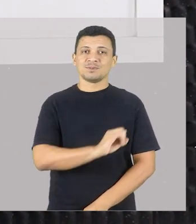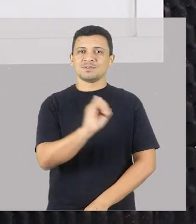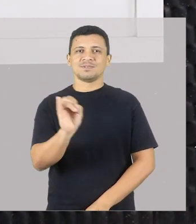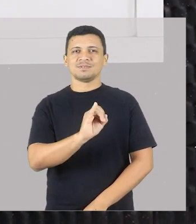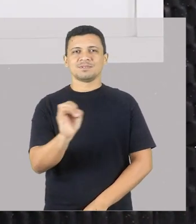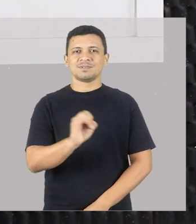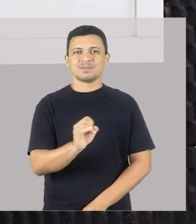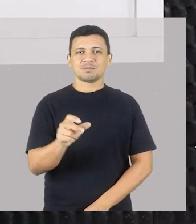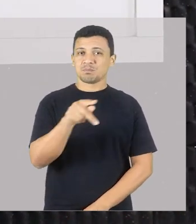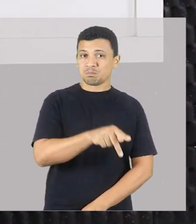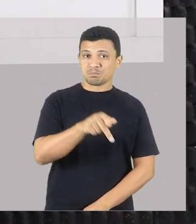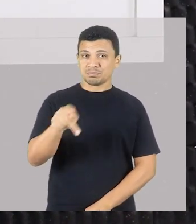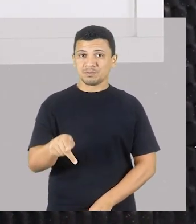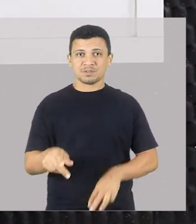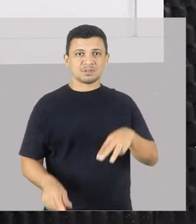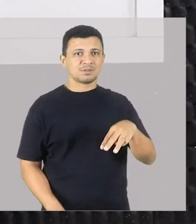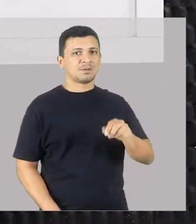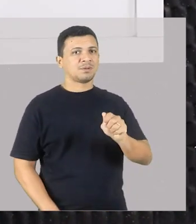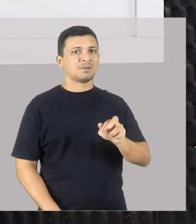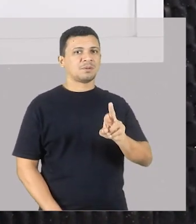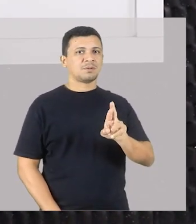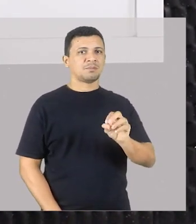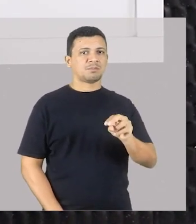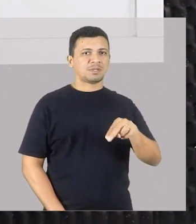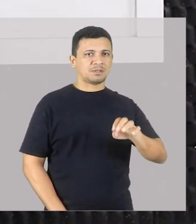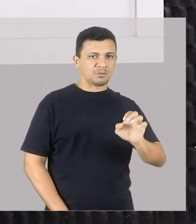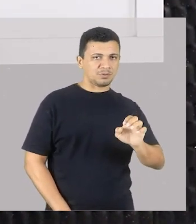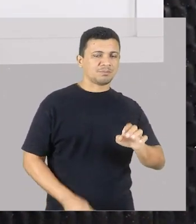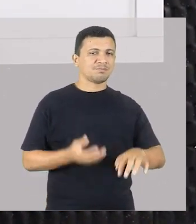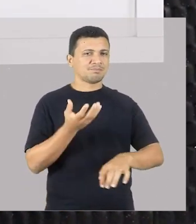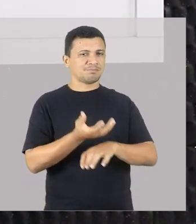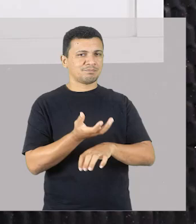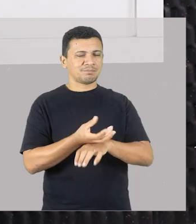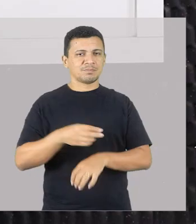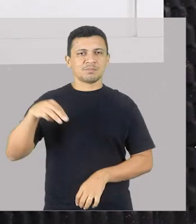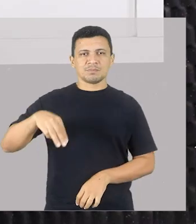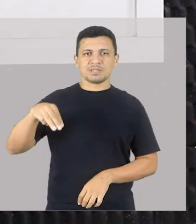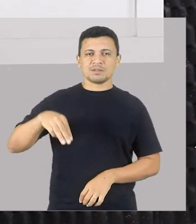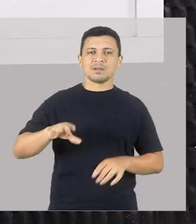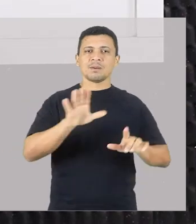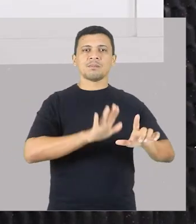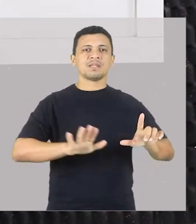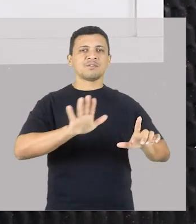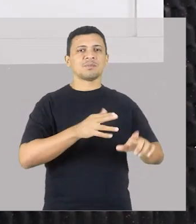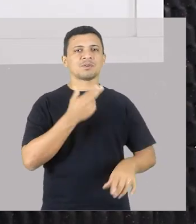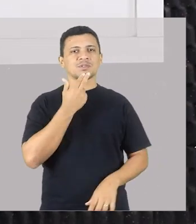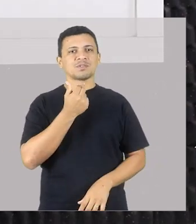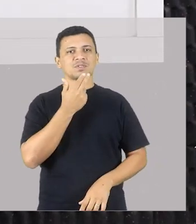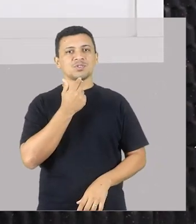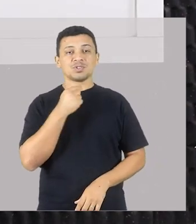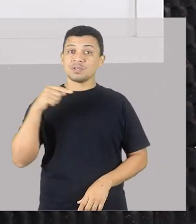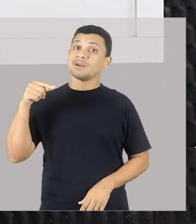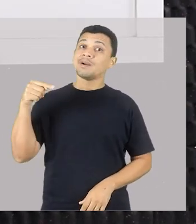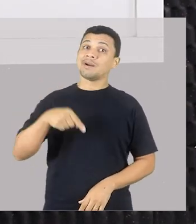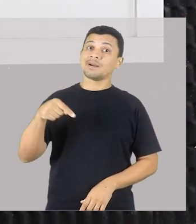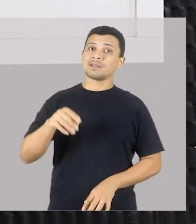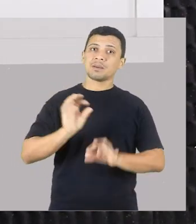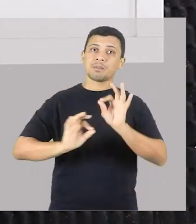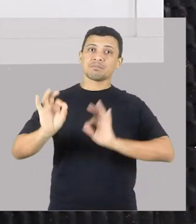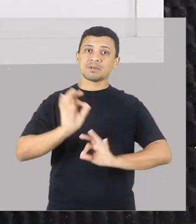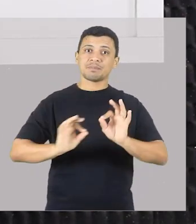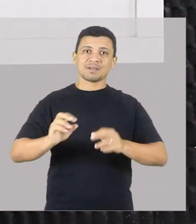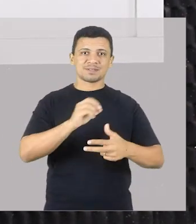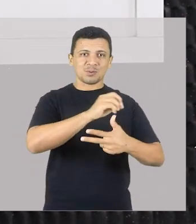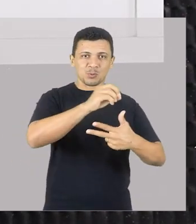Olá pessoal, aqui é o professor Maroni Beckman, professor de matemática da plataforma Gonçalves Dias. Estamos aqui na nossa preparação para o Enem